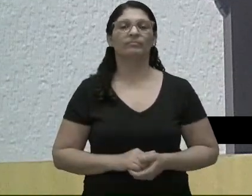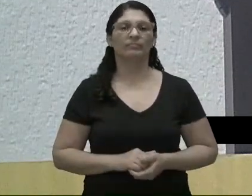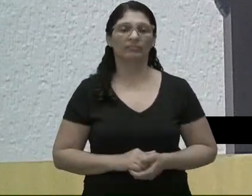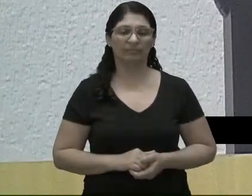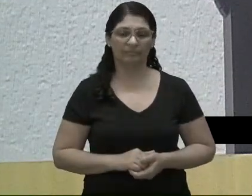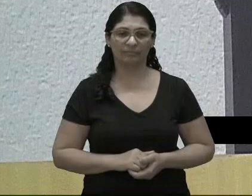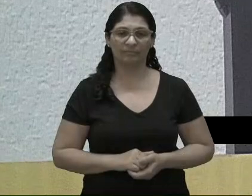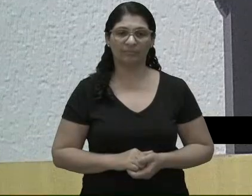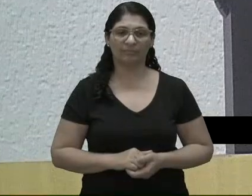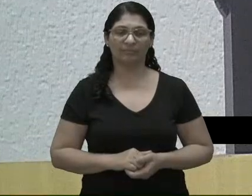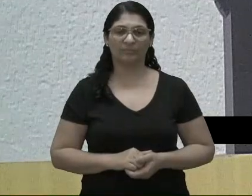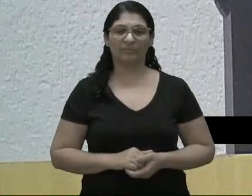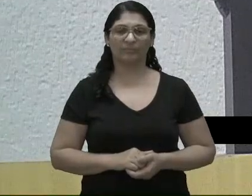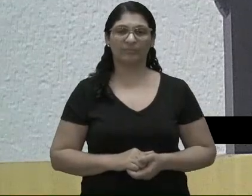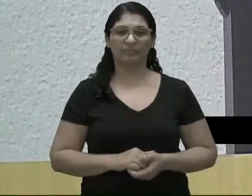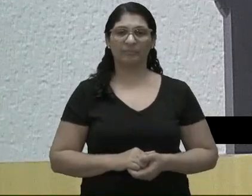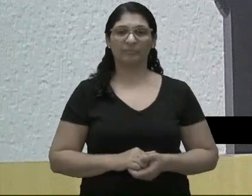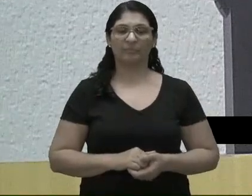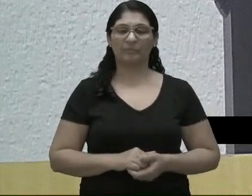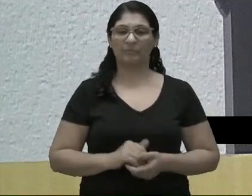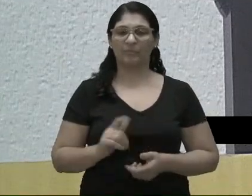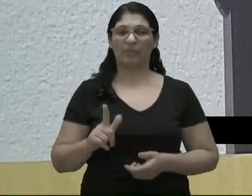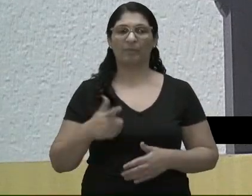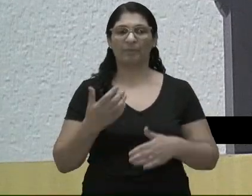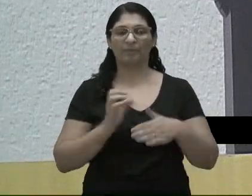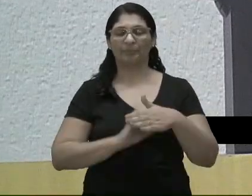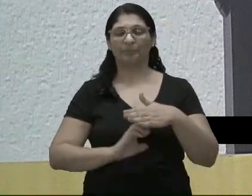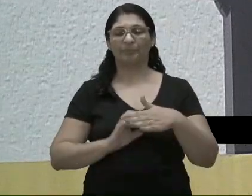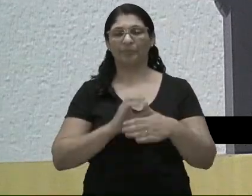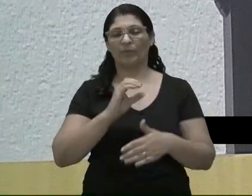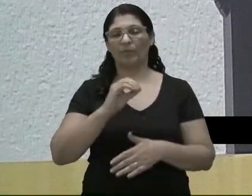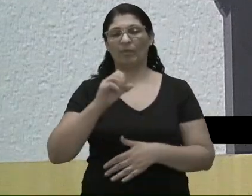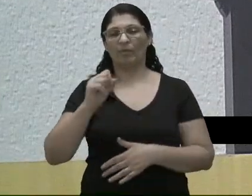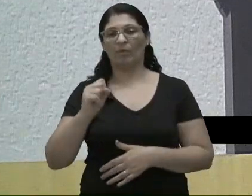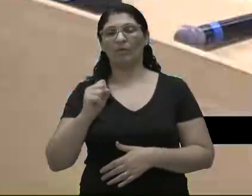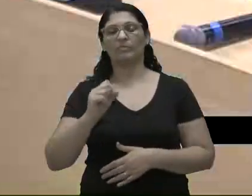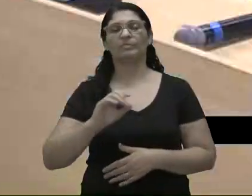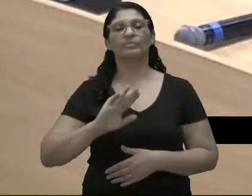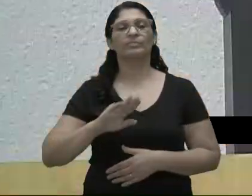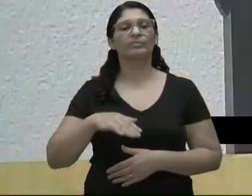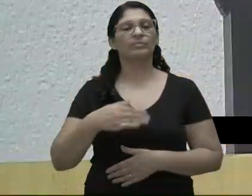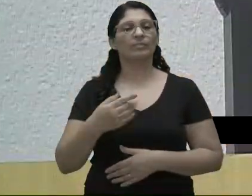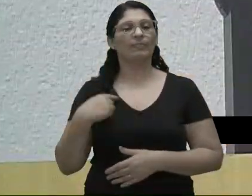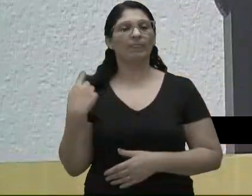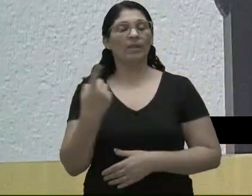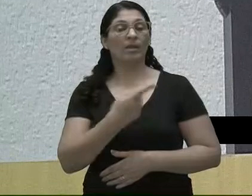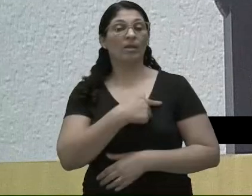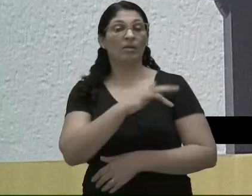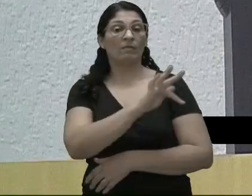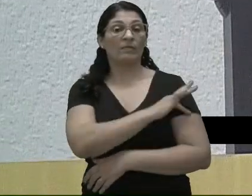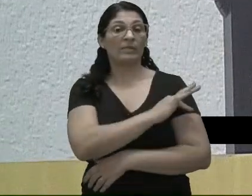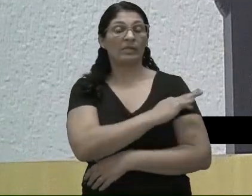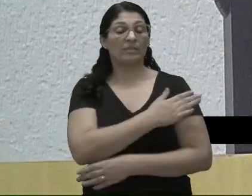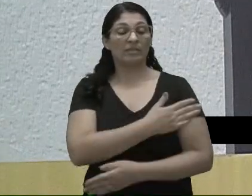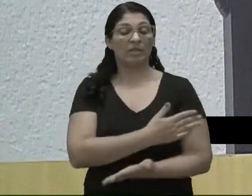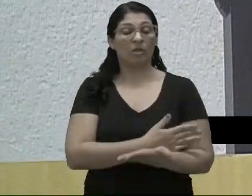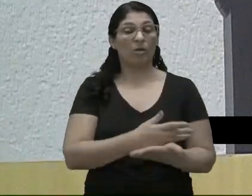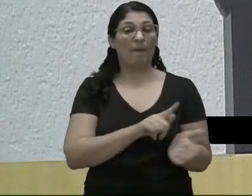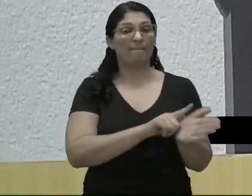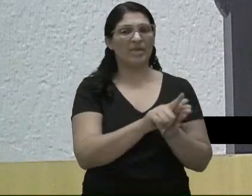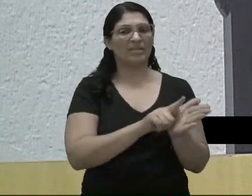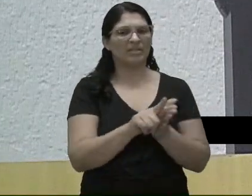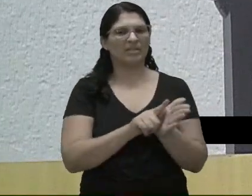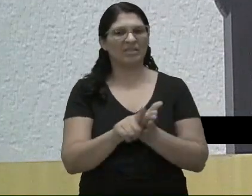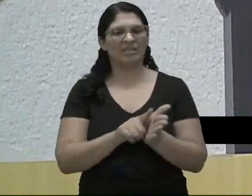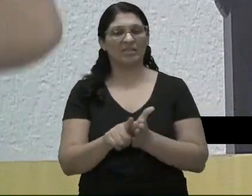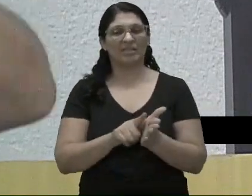questão, então não é a Chavantes, mas quando a gente vai para a fiscalização, que você começa a pesquisar muitas